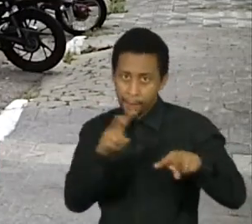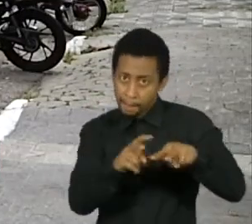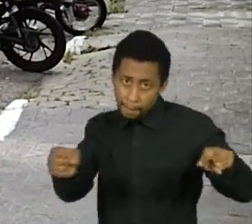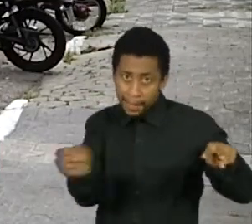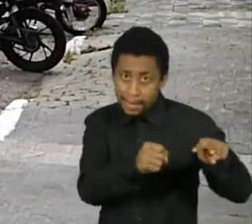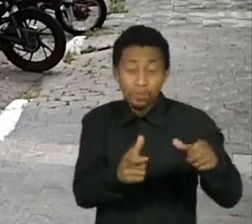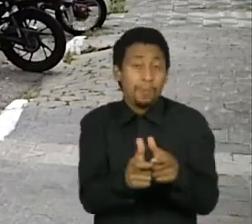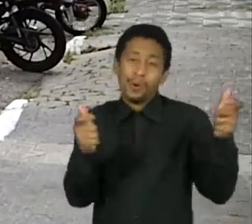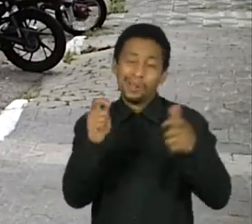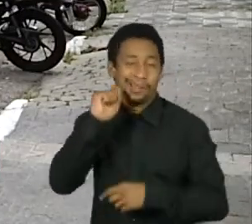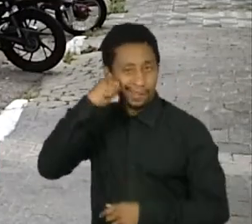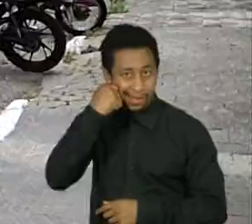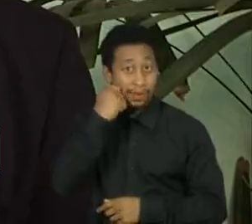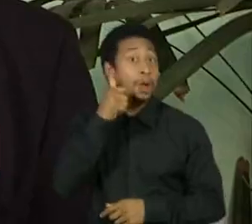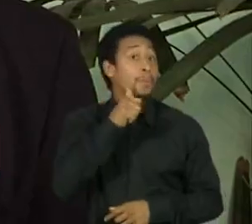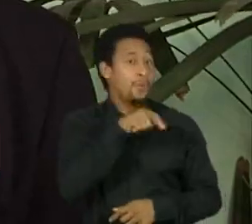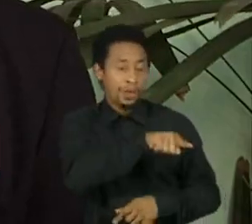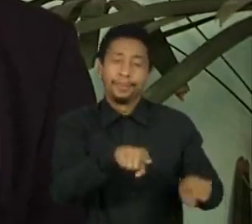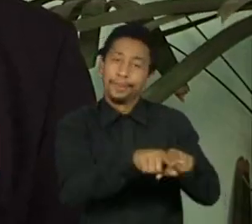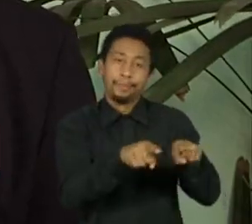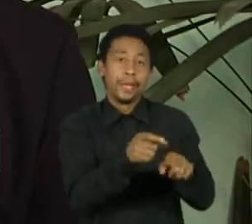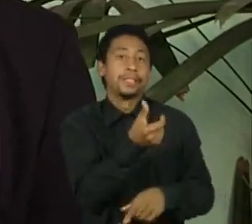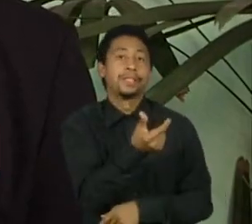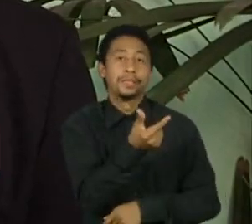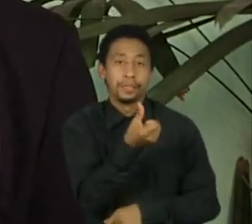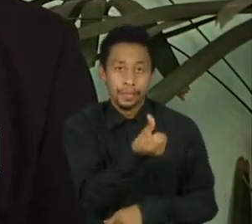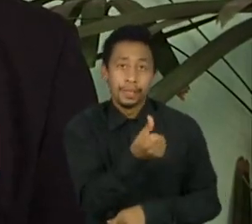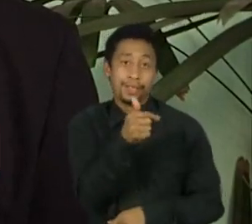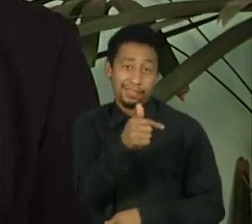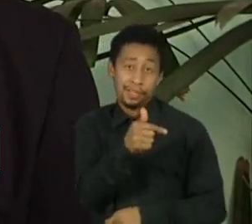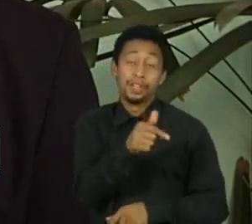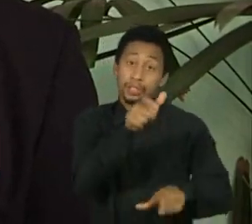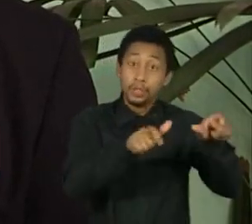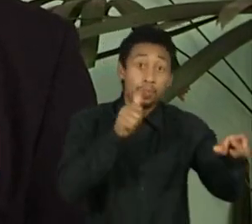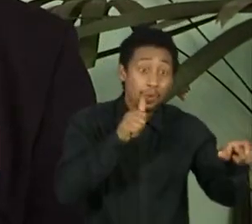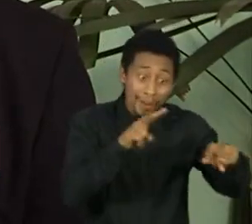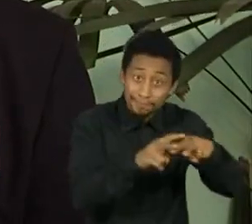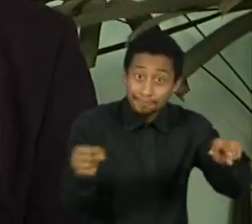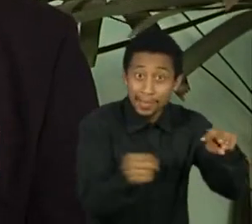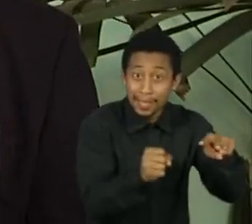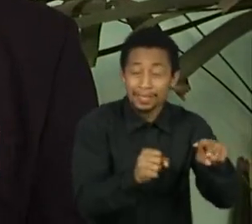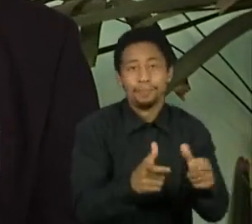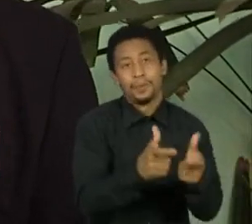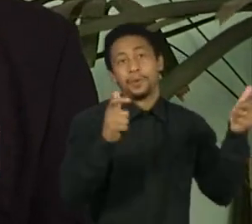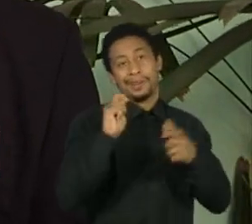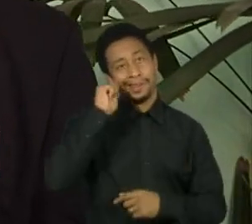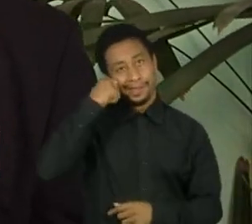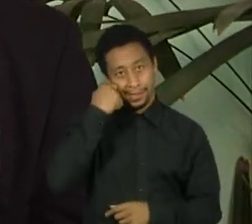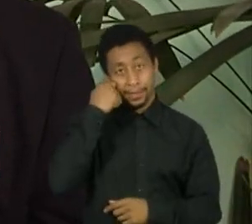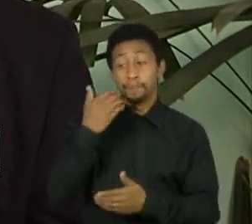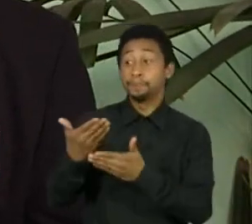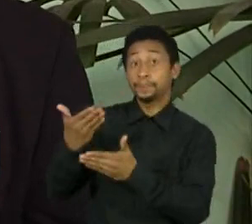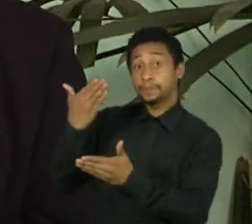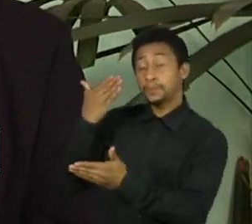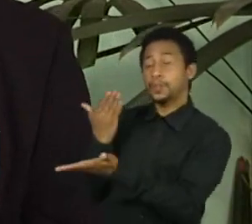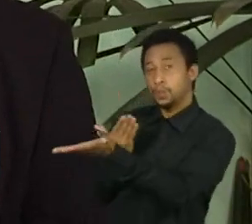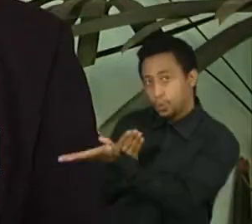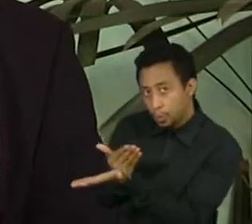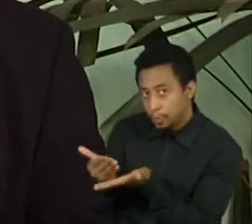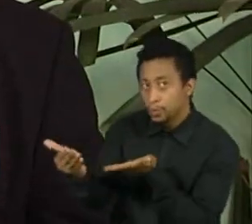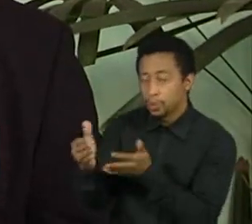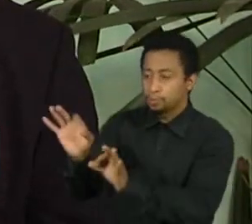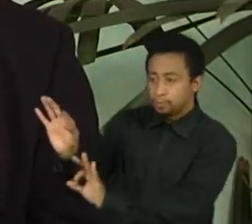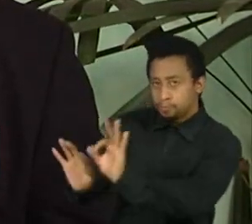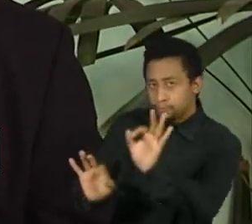mulheres, 67%. Quando a gente olha para um edital como esse que o CERT lançou, a gente quer modificar o